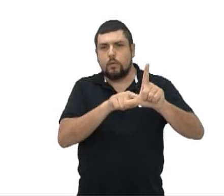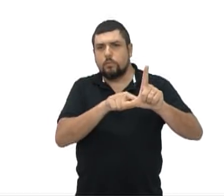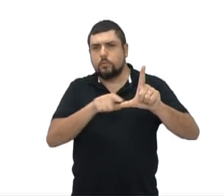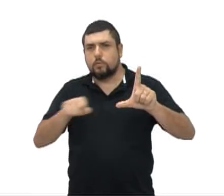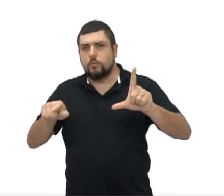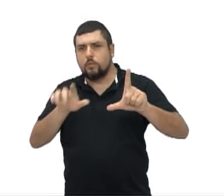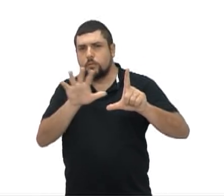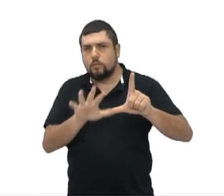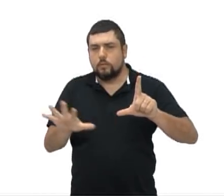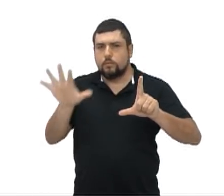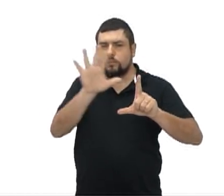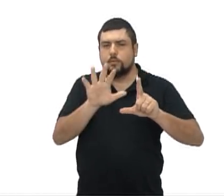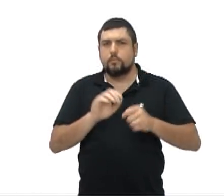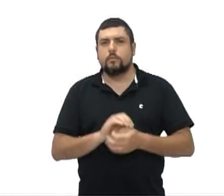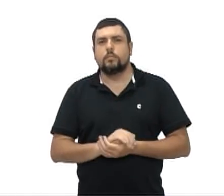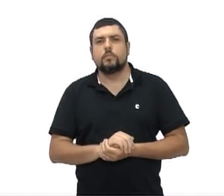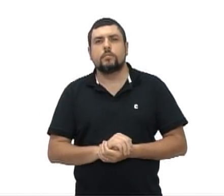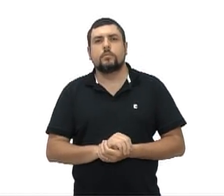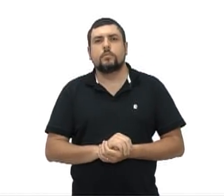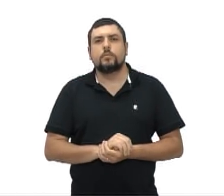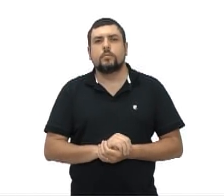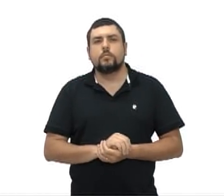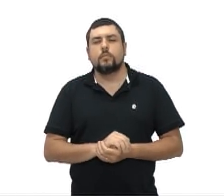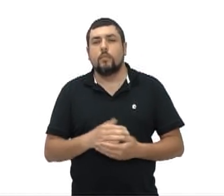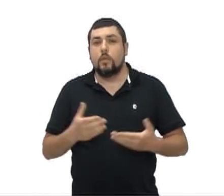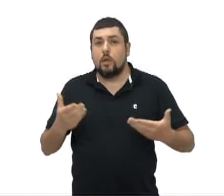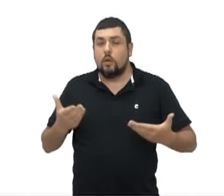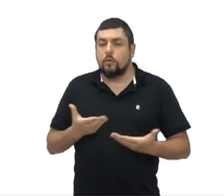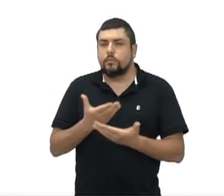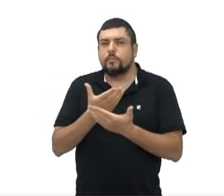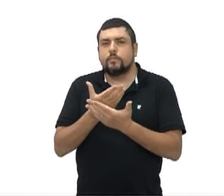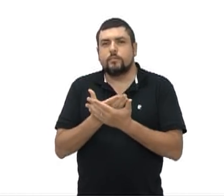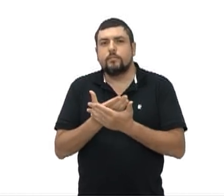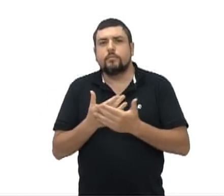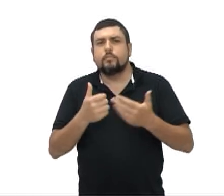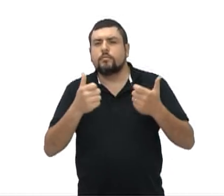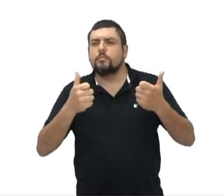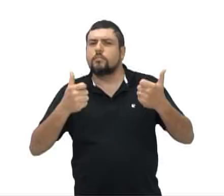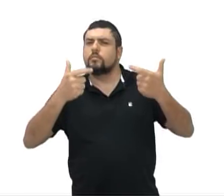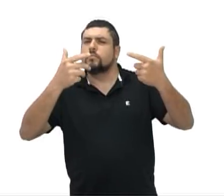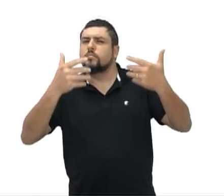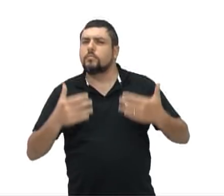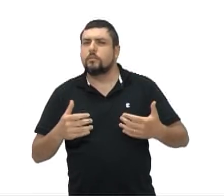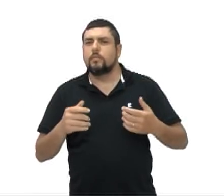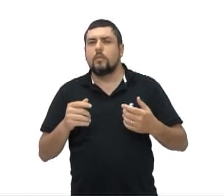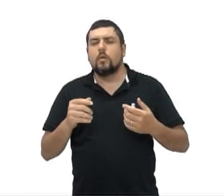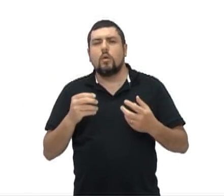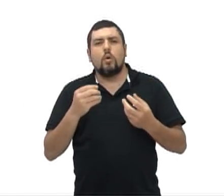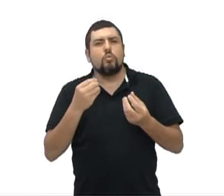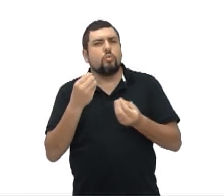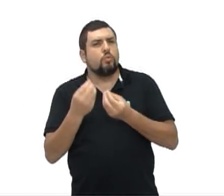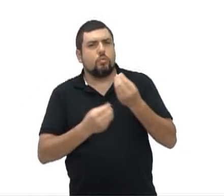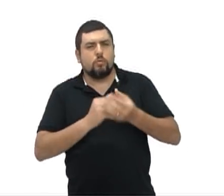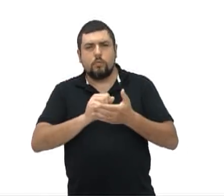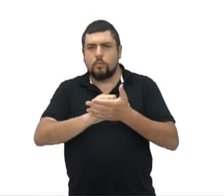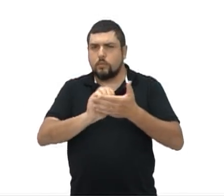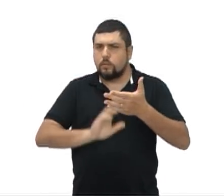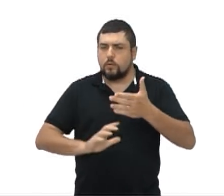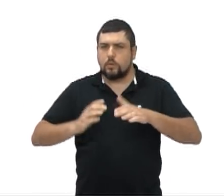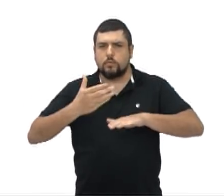tá? Na aula de hoje, nós vamos falar sobre situações problema para reconhecer